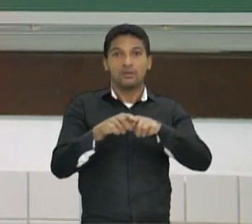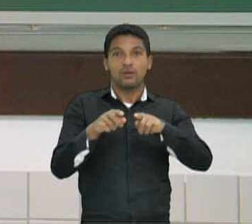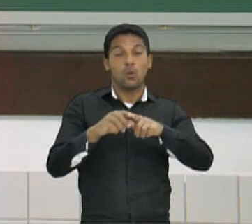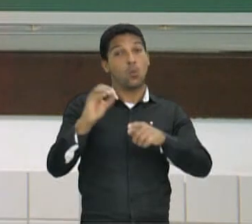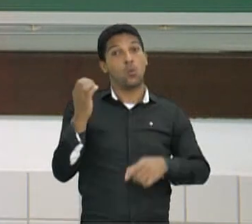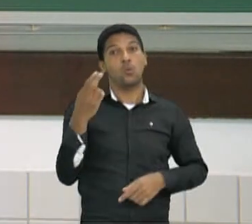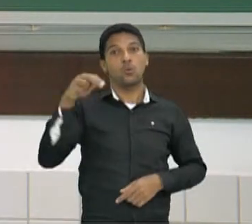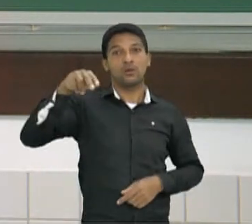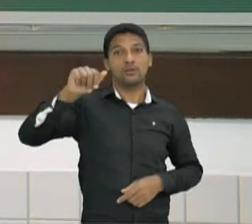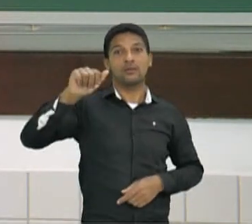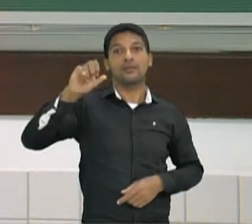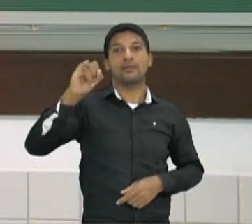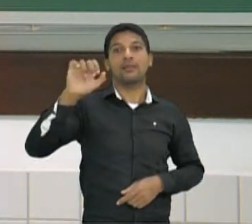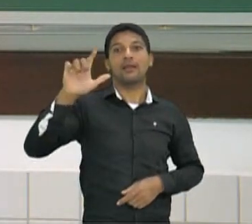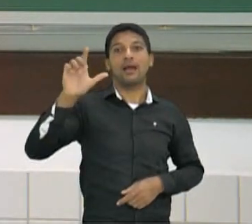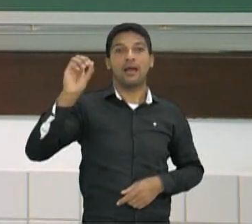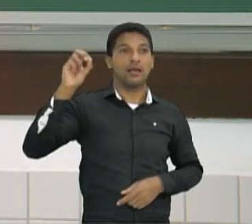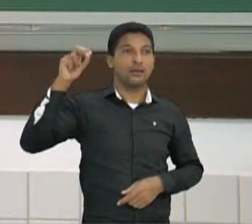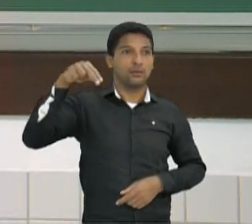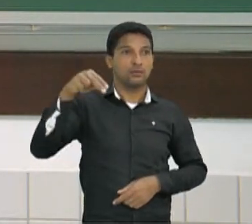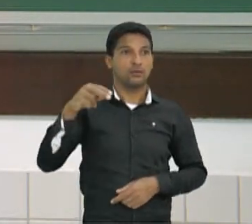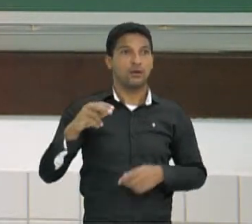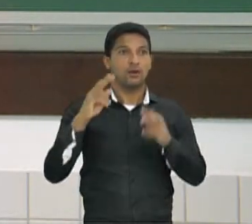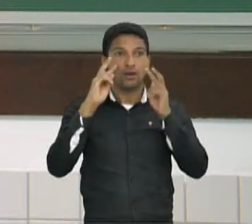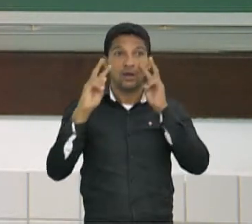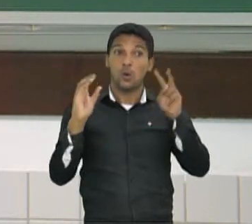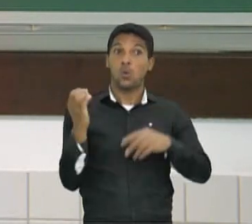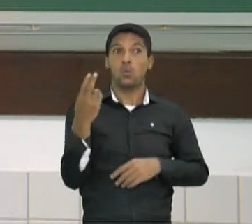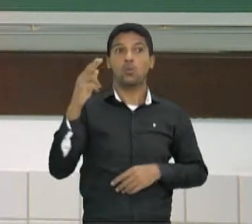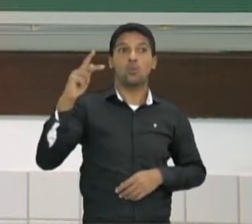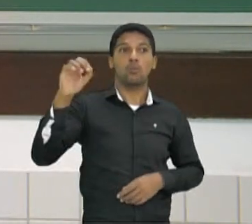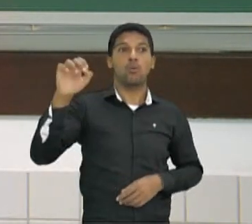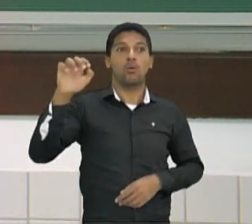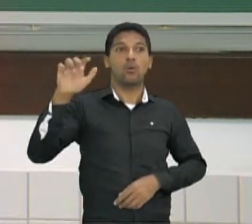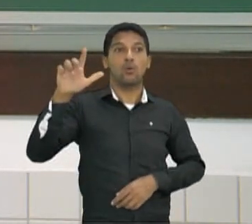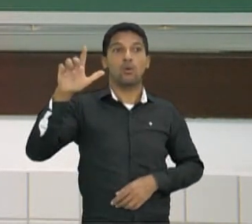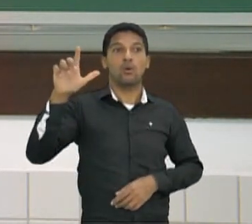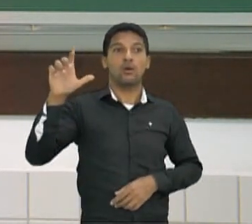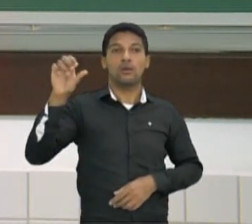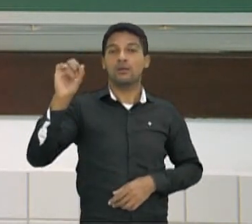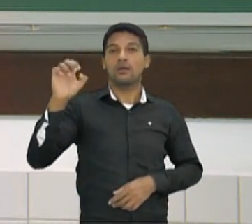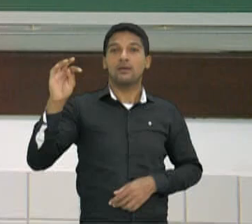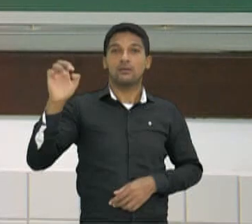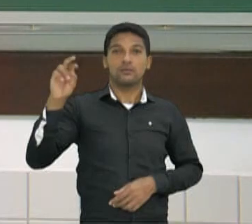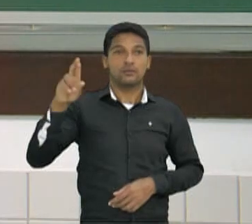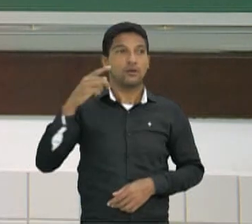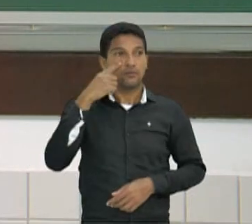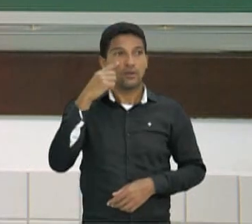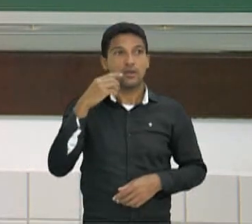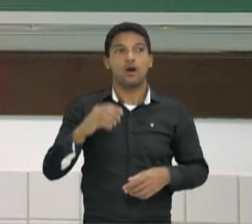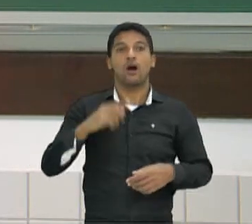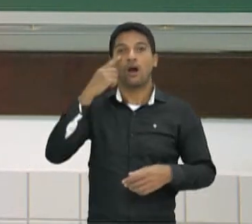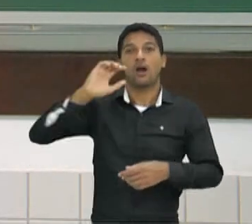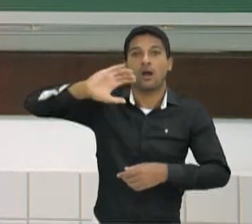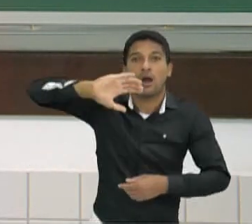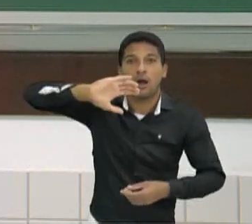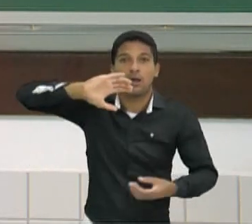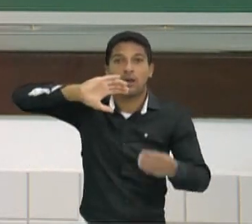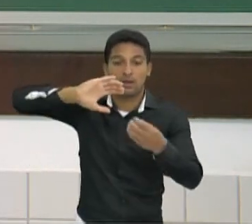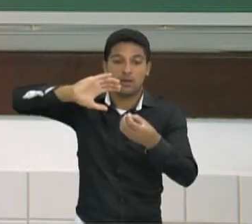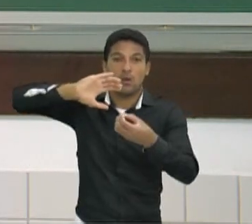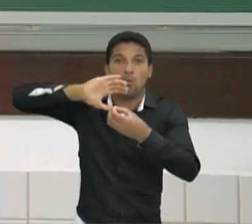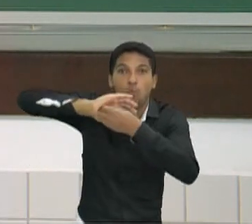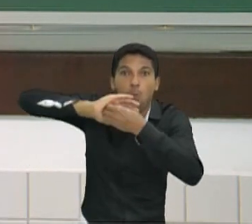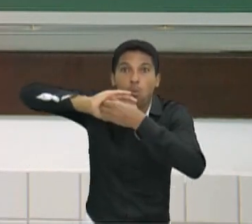vocês a luva também, né? Então ela tem este formato aqui, né? Então a ideia é a equipe de defesa segurar